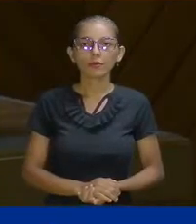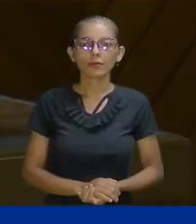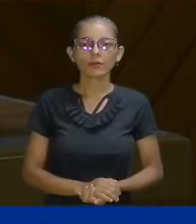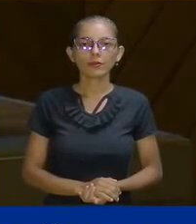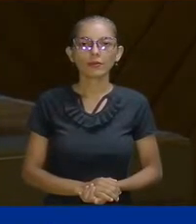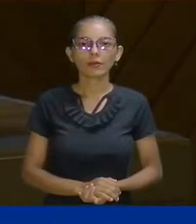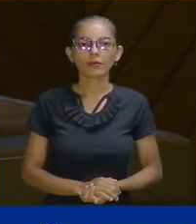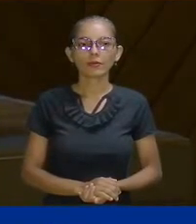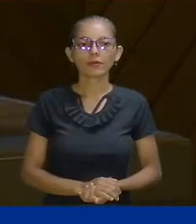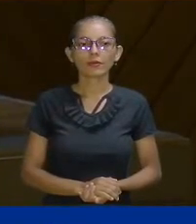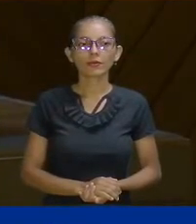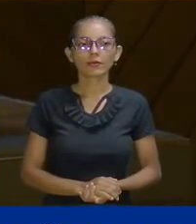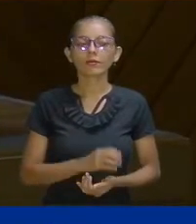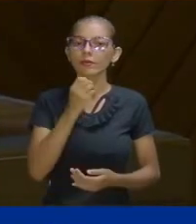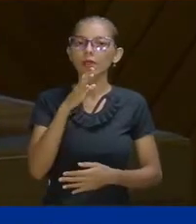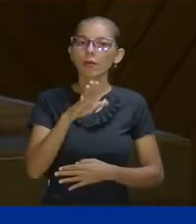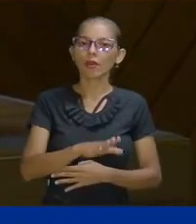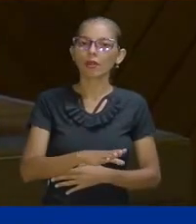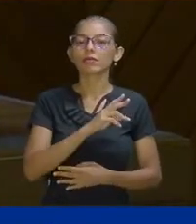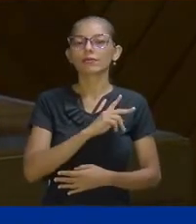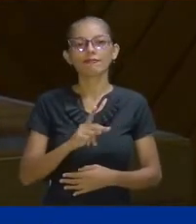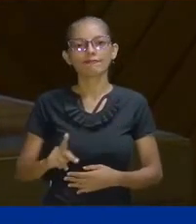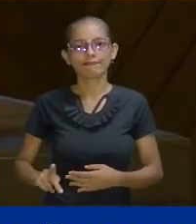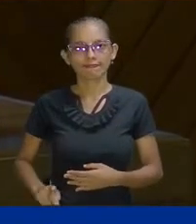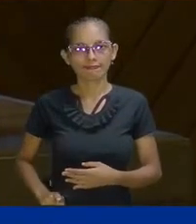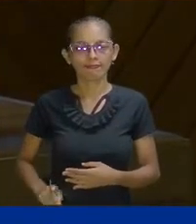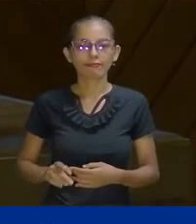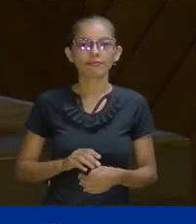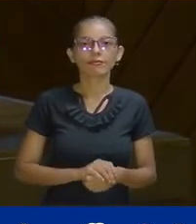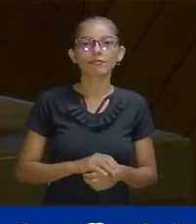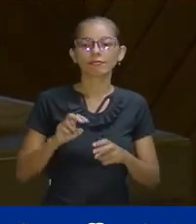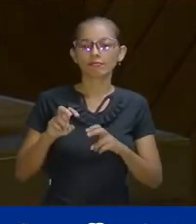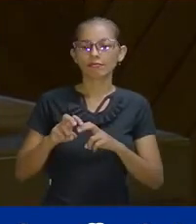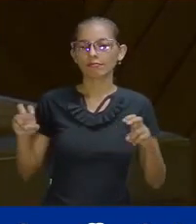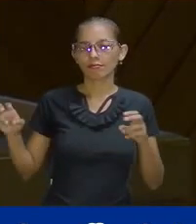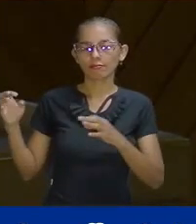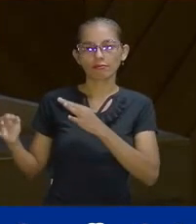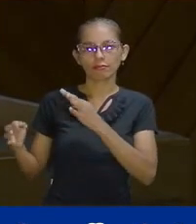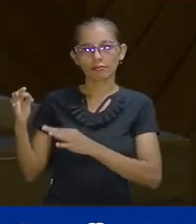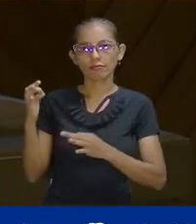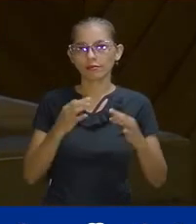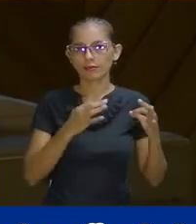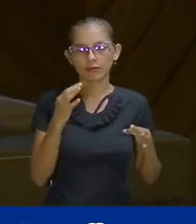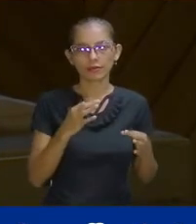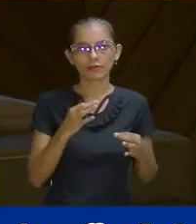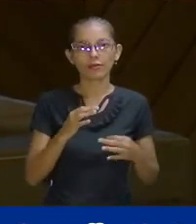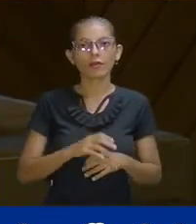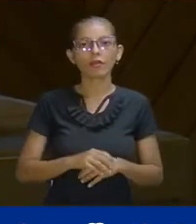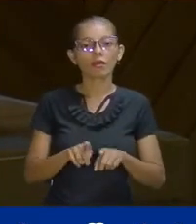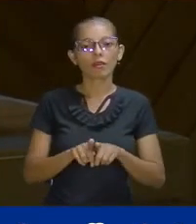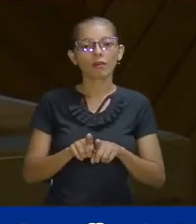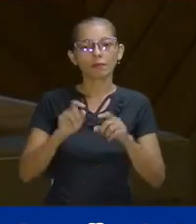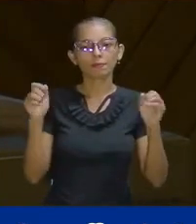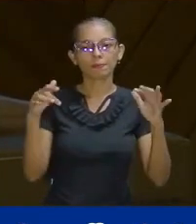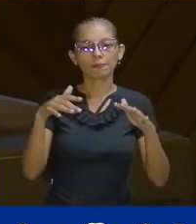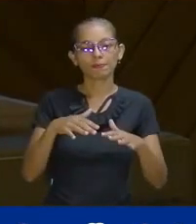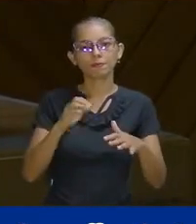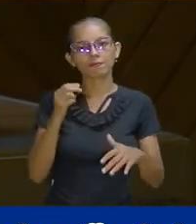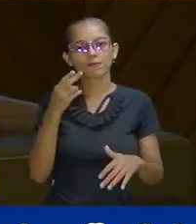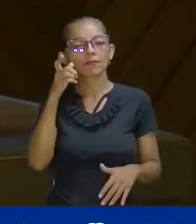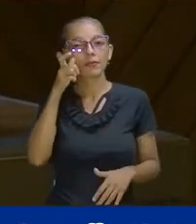procurador, advogados que nos acompanham e demais presentes nesse plenário que nos acompanham pelas redes